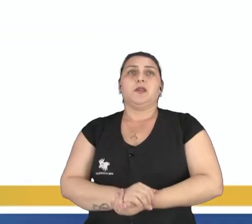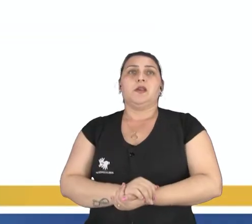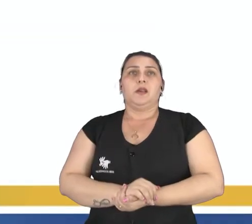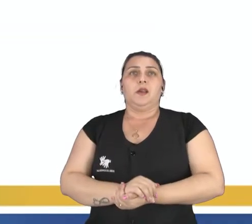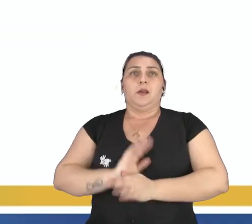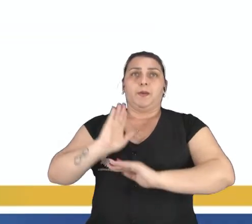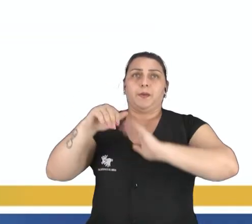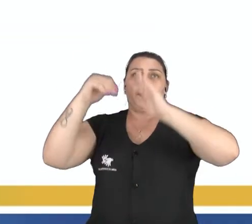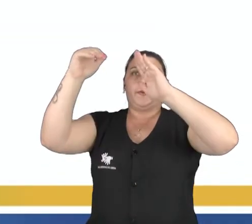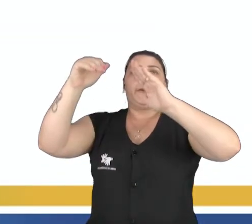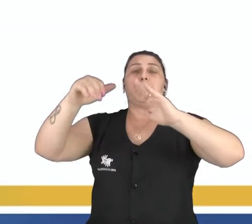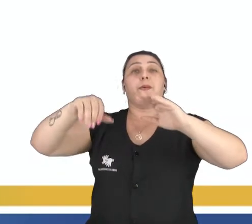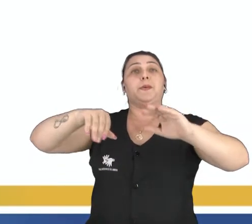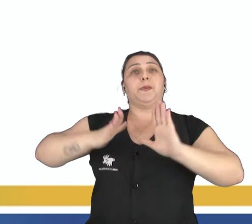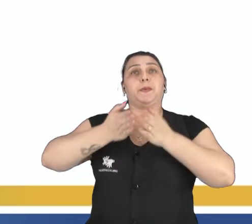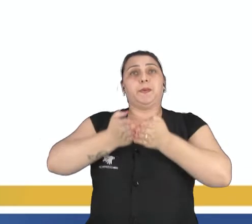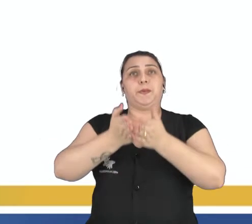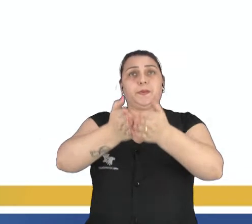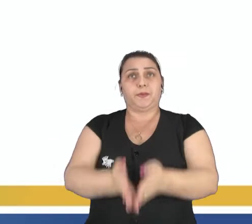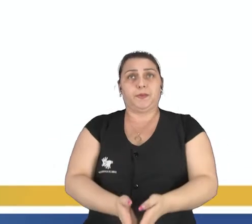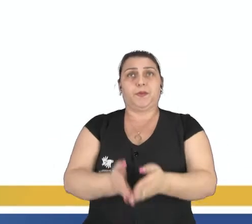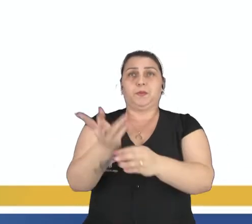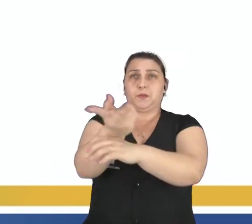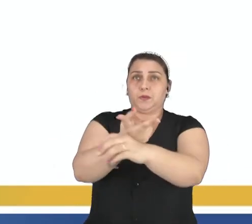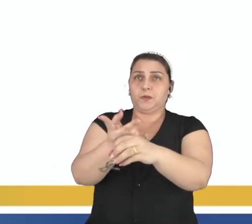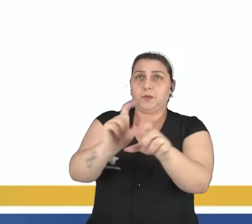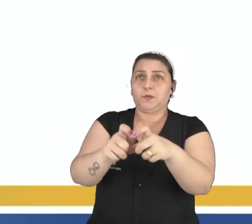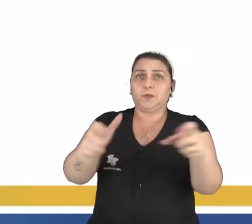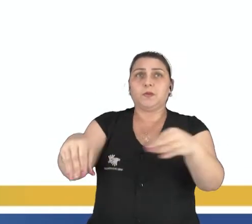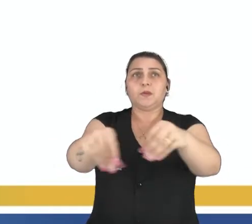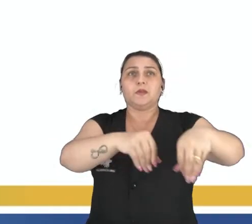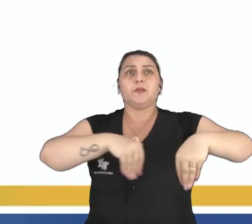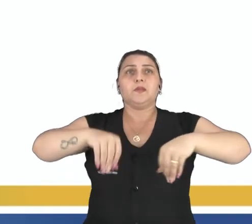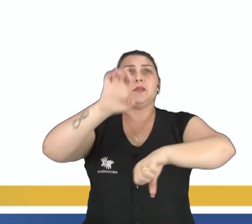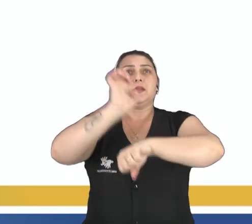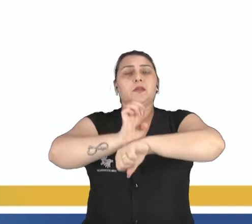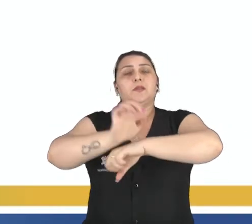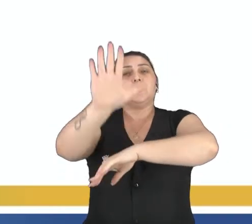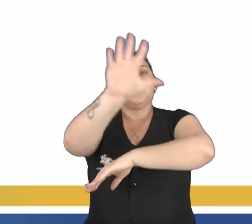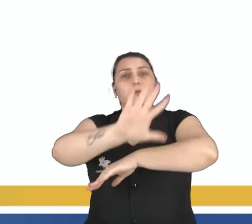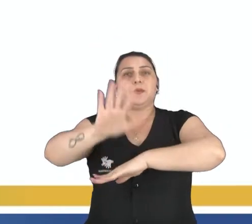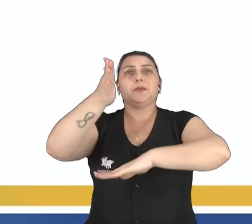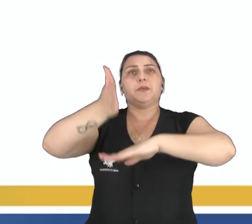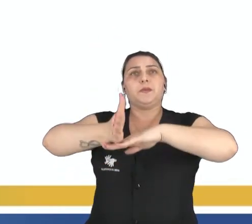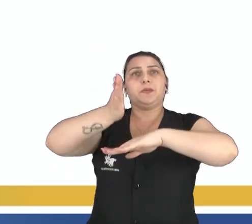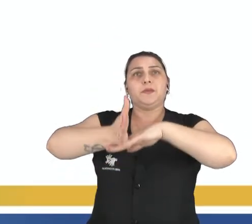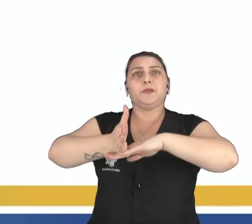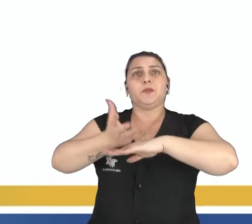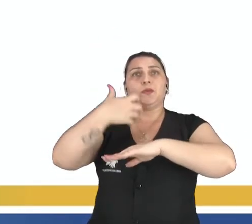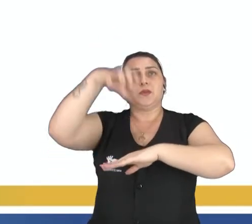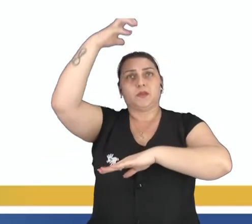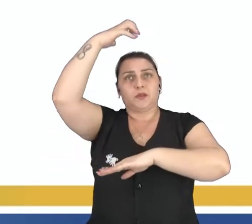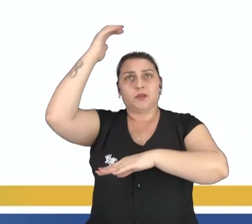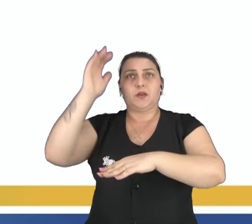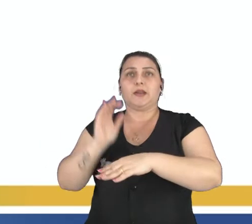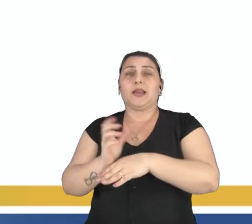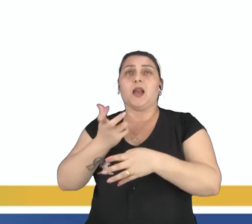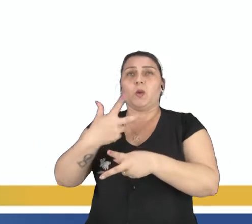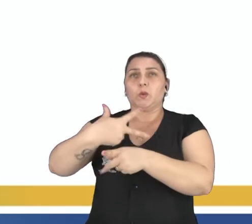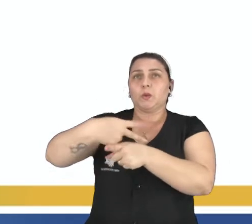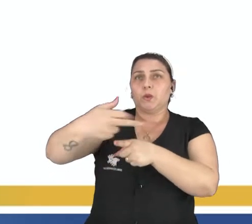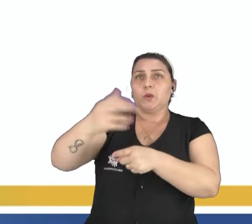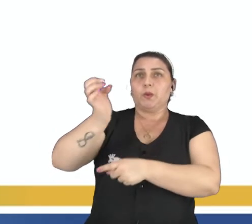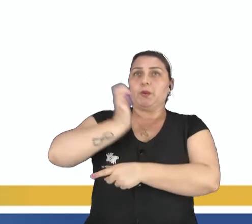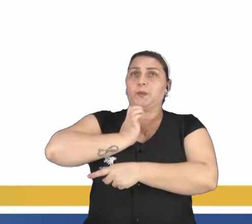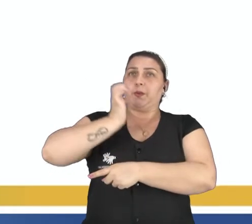O desenvolvimento da nação marítima marcou a busca por expansão territorial dos estados nacionais modernos. Os reis almejavam